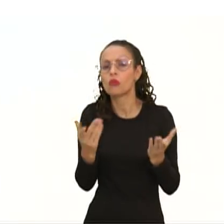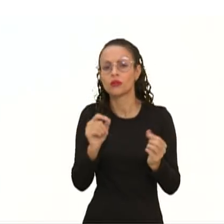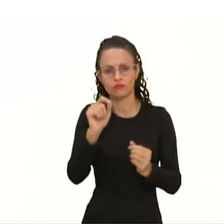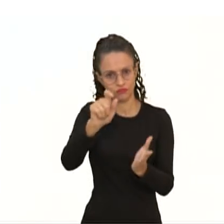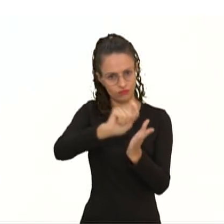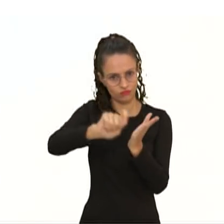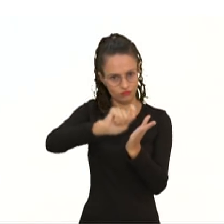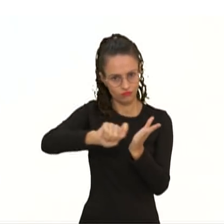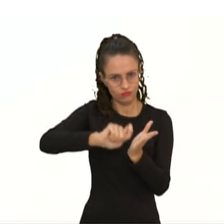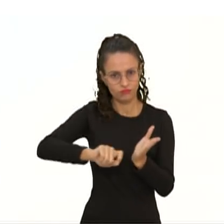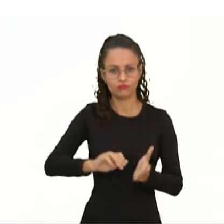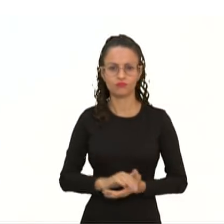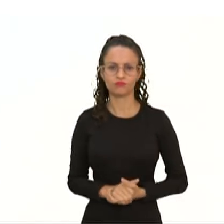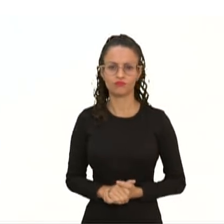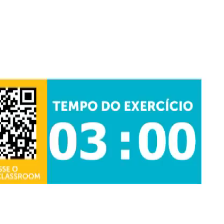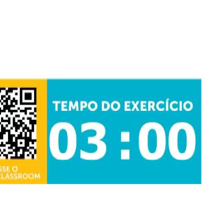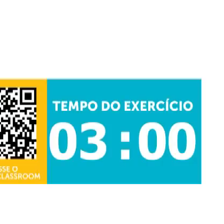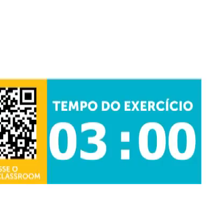aí.